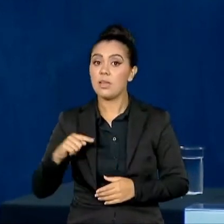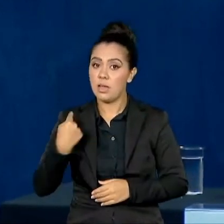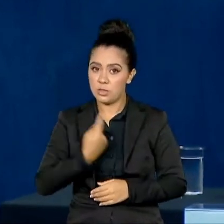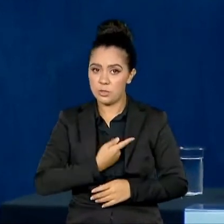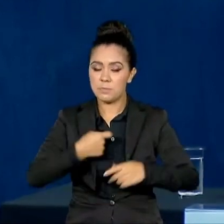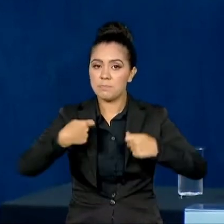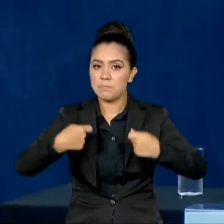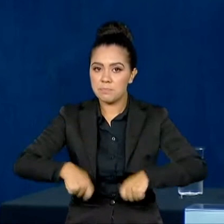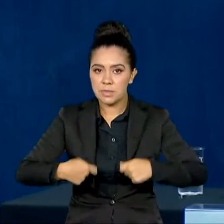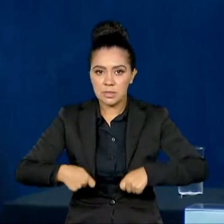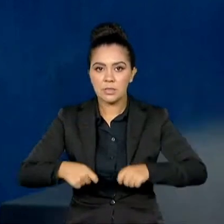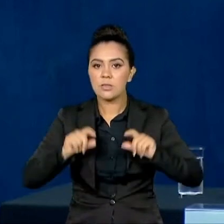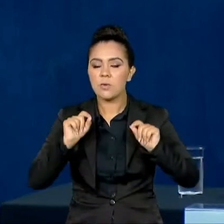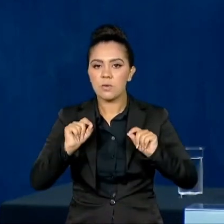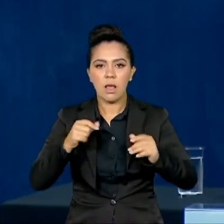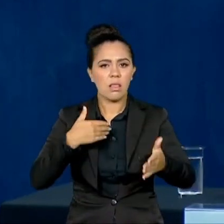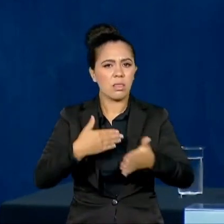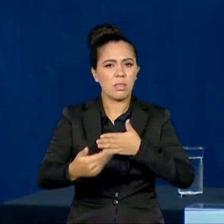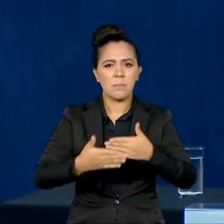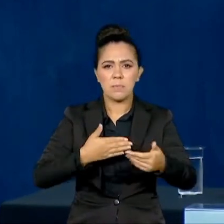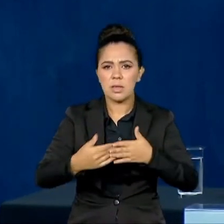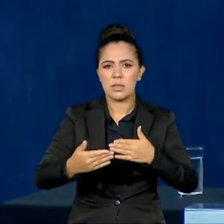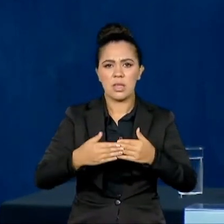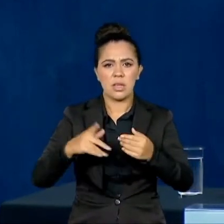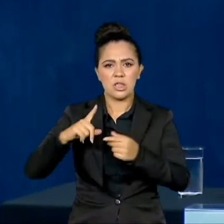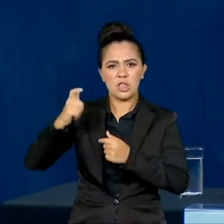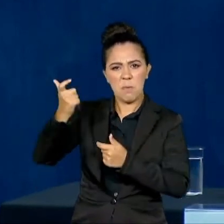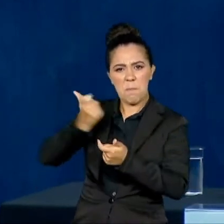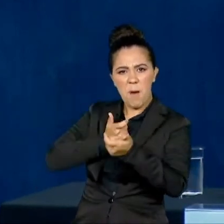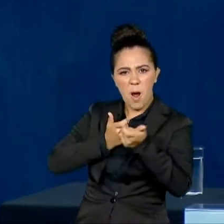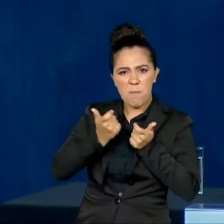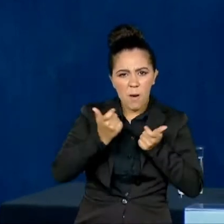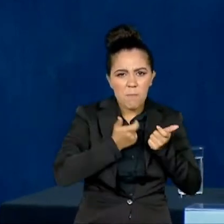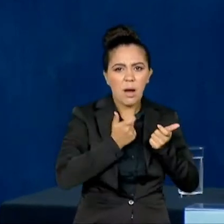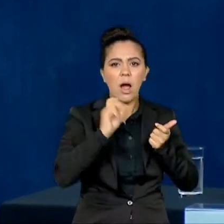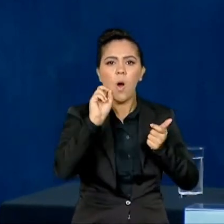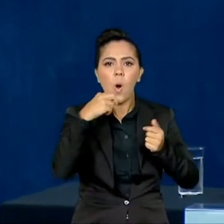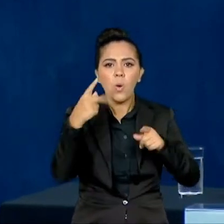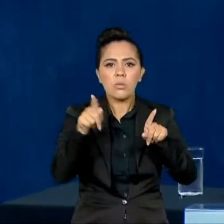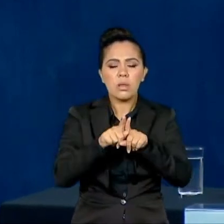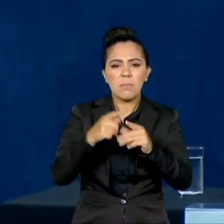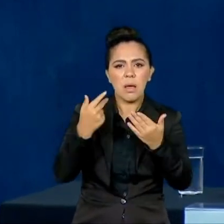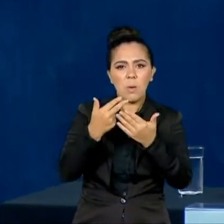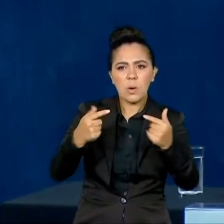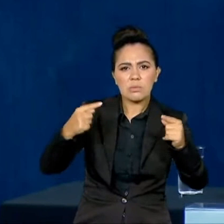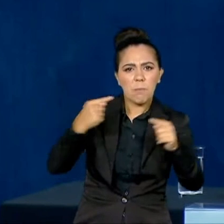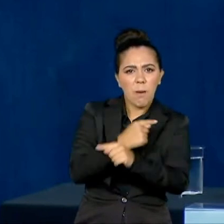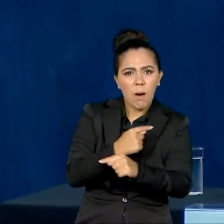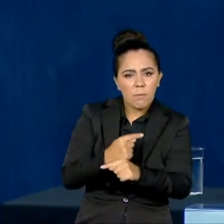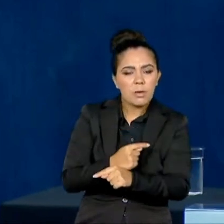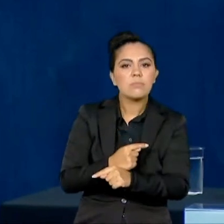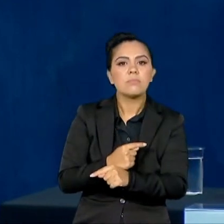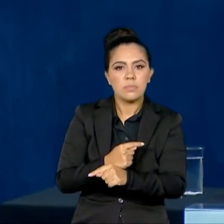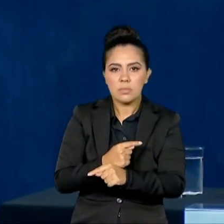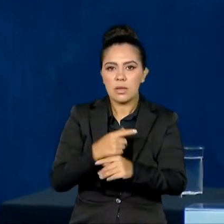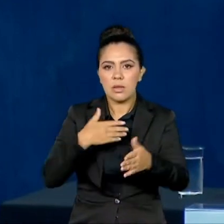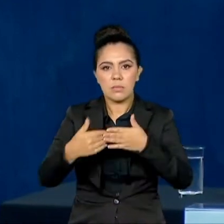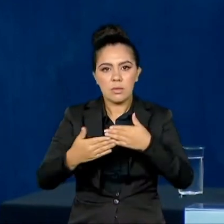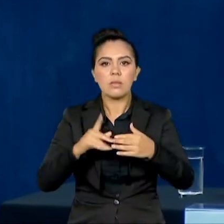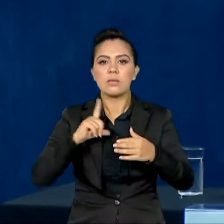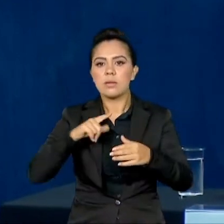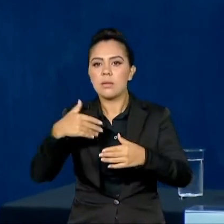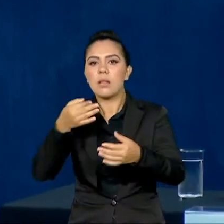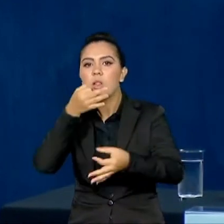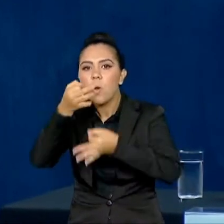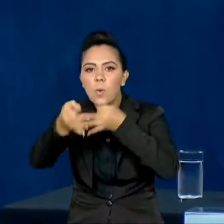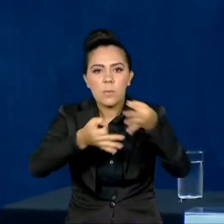ser inabaláveis diante dos ataques dos interesses contrariados e constantes diante da efervescência das